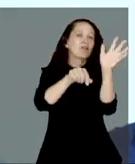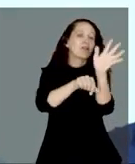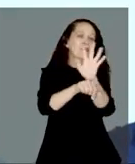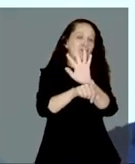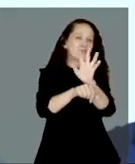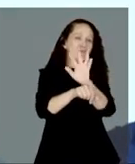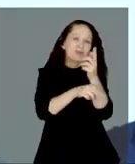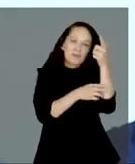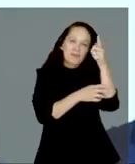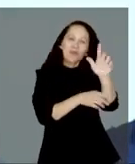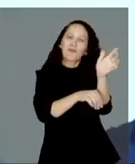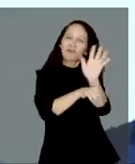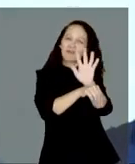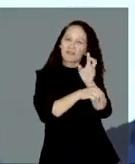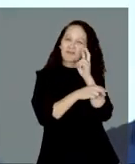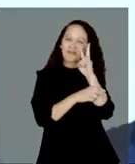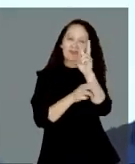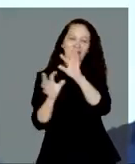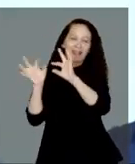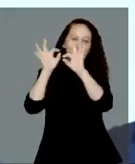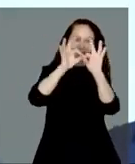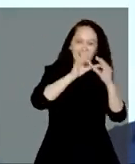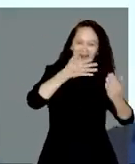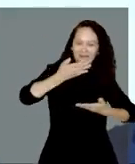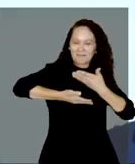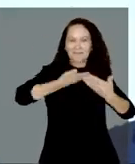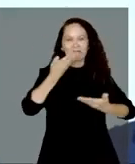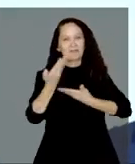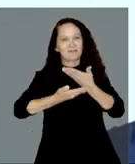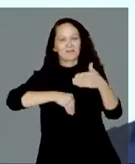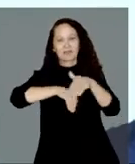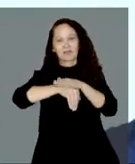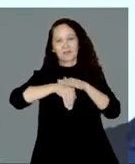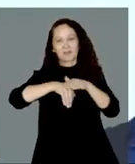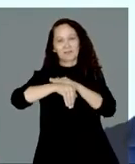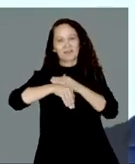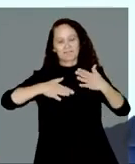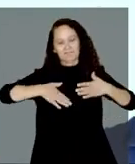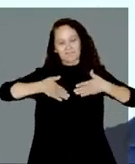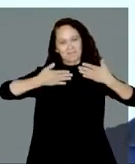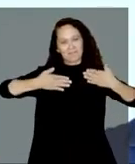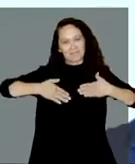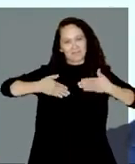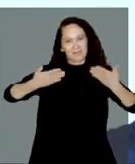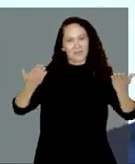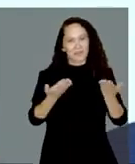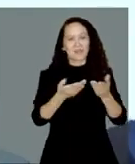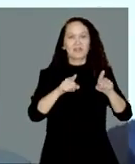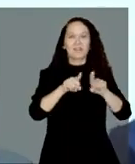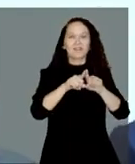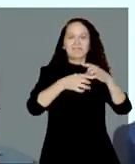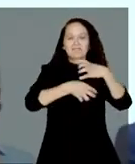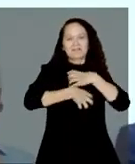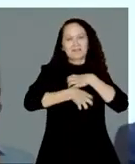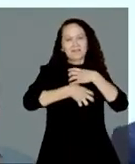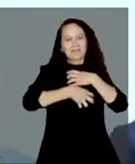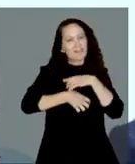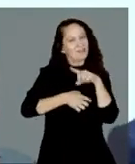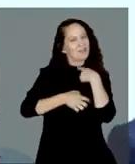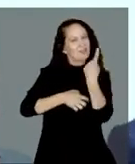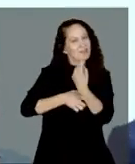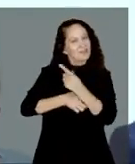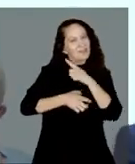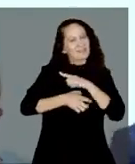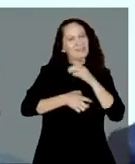Wagner me disse sobre o filme, mas existem situações em que